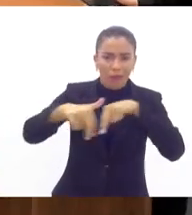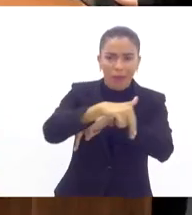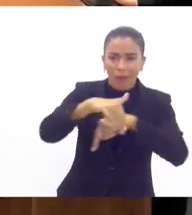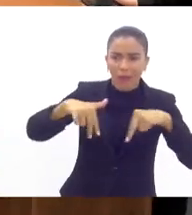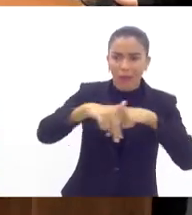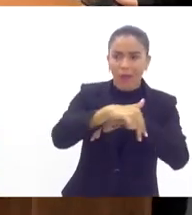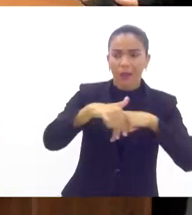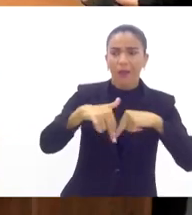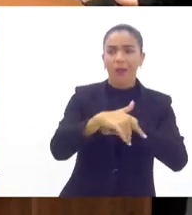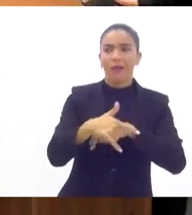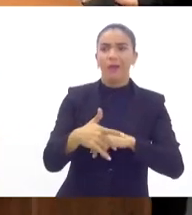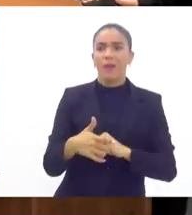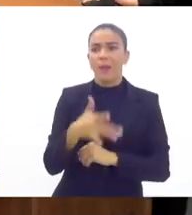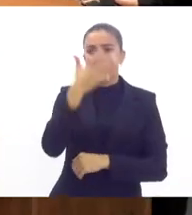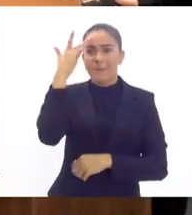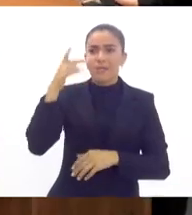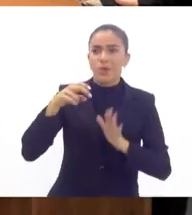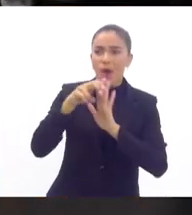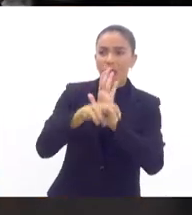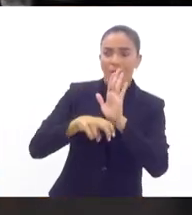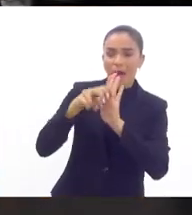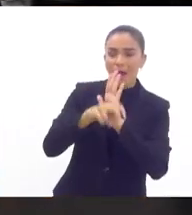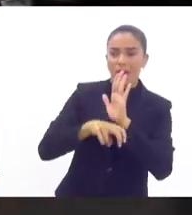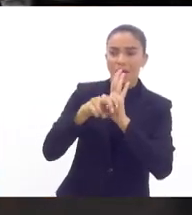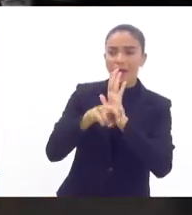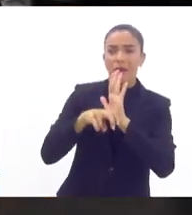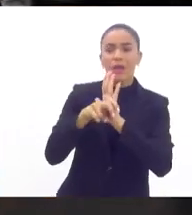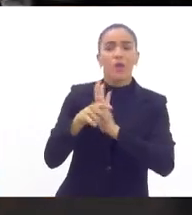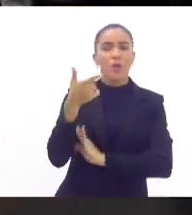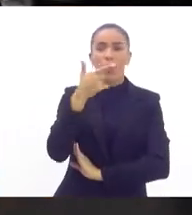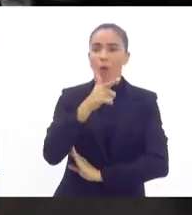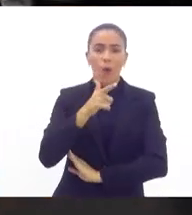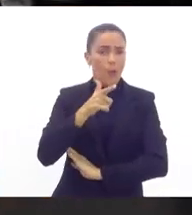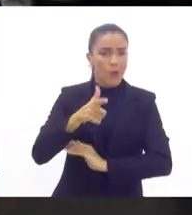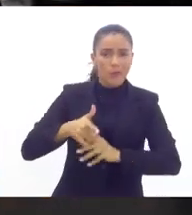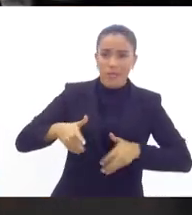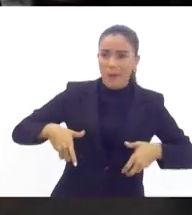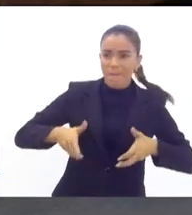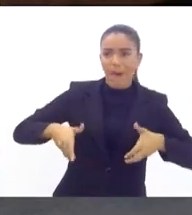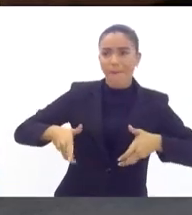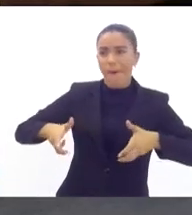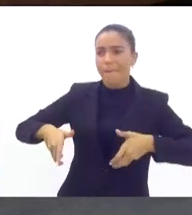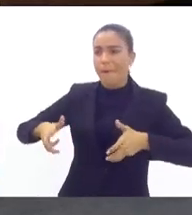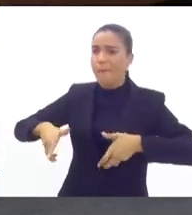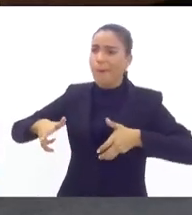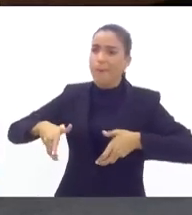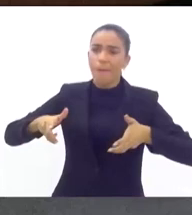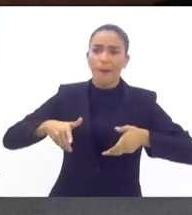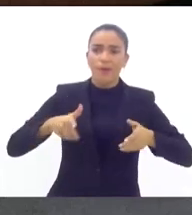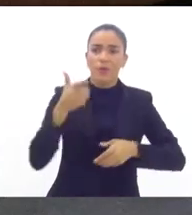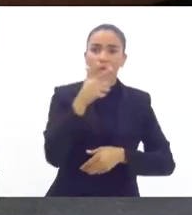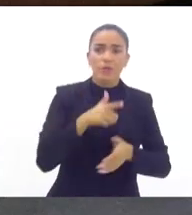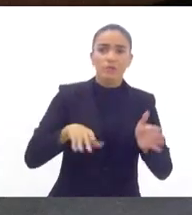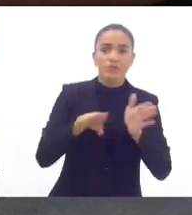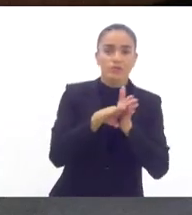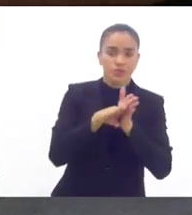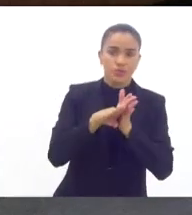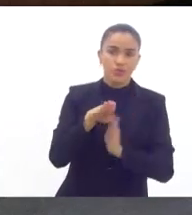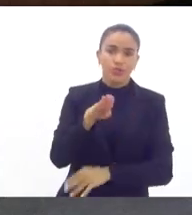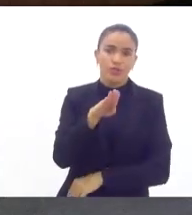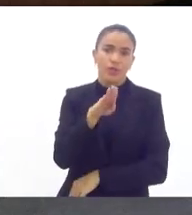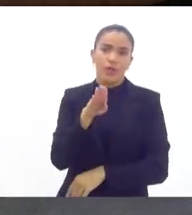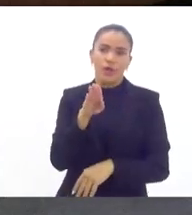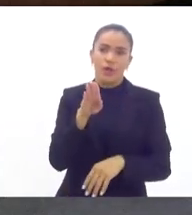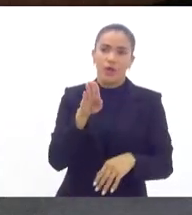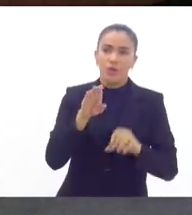uma pessoa cadeirante não consegue de maneira nenhuma circular nos arredores do estádio a gente não consegue chegar no Estádio Porque